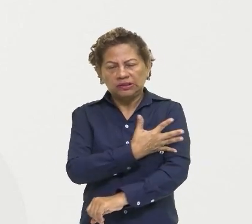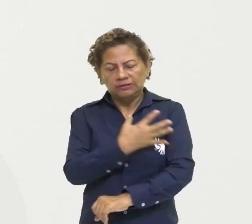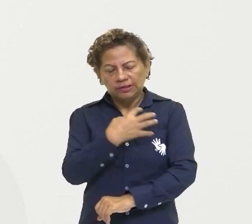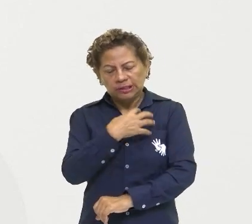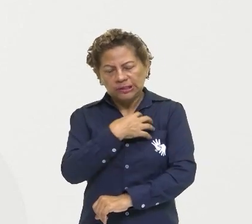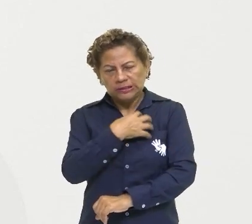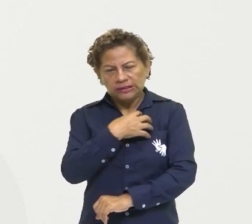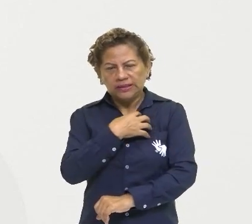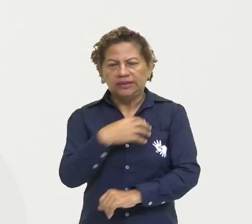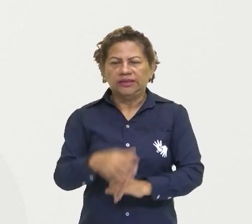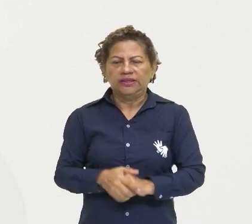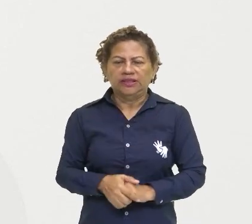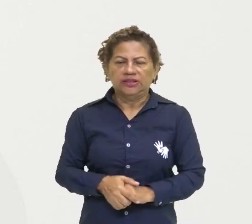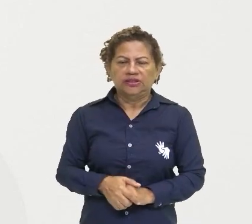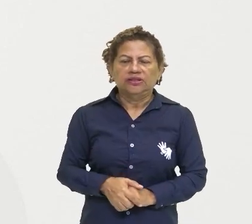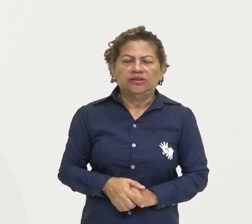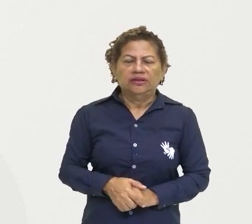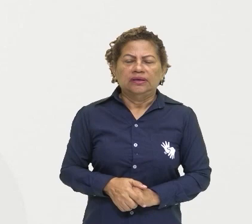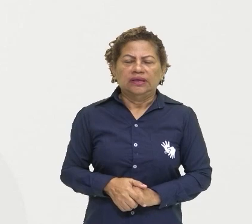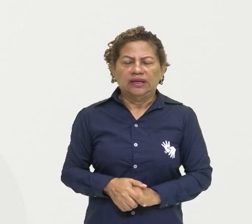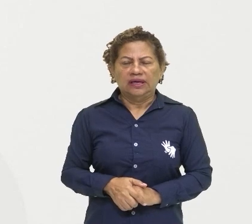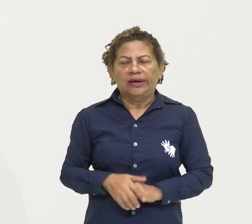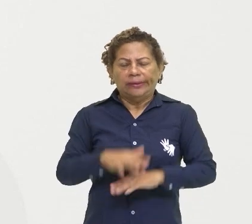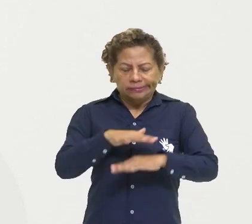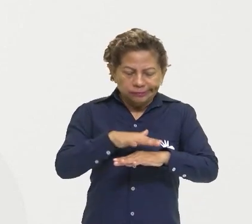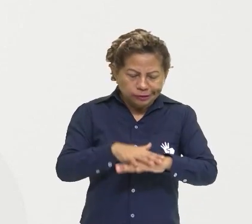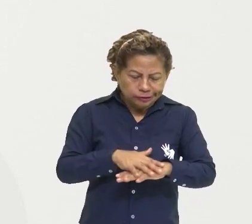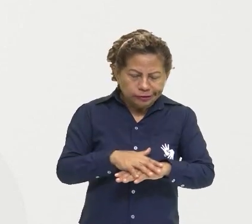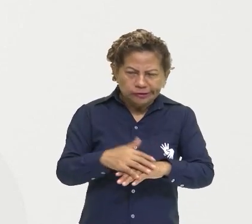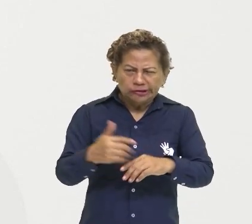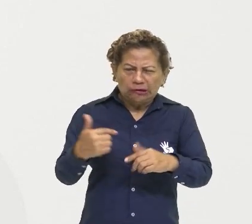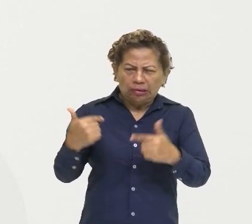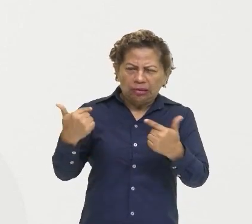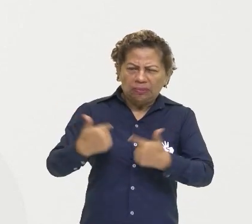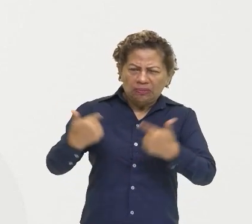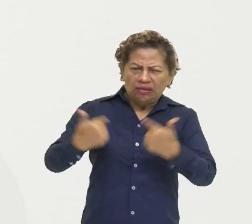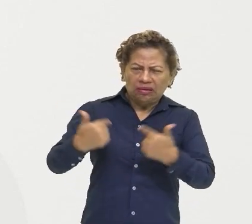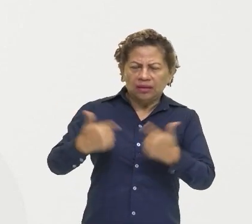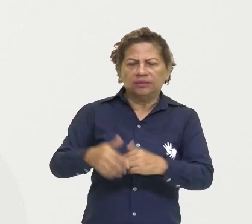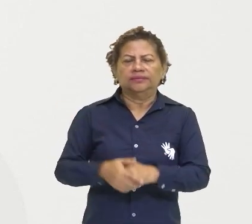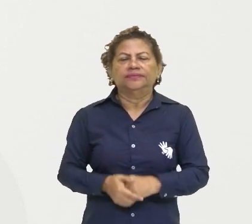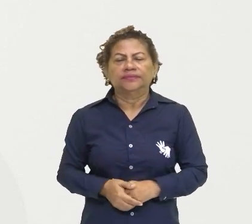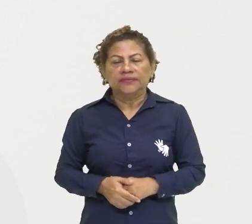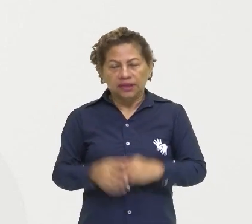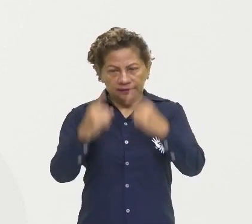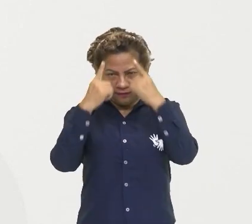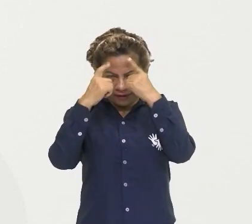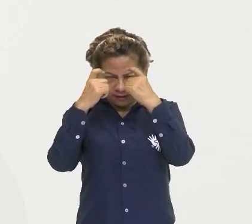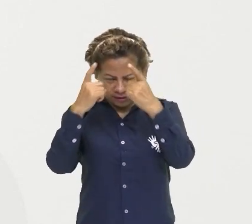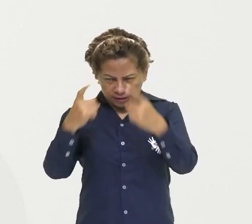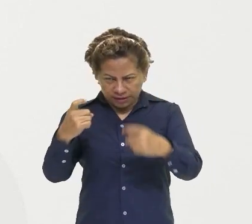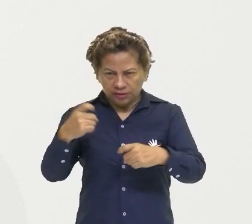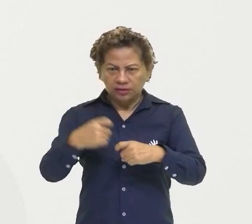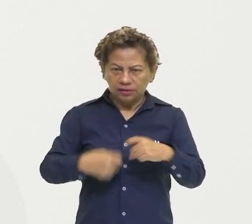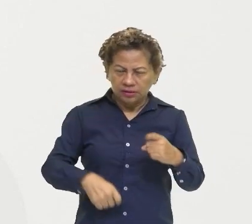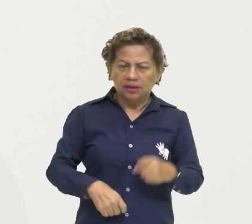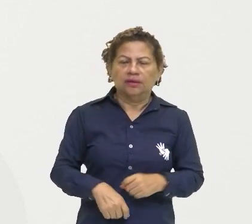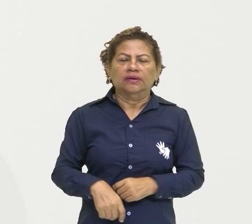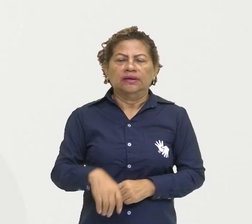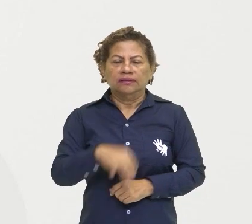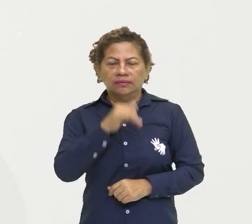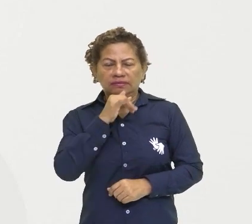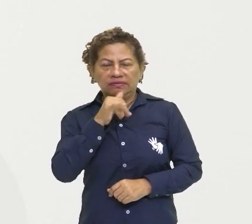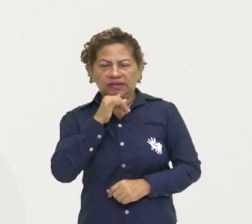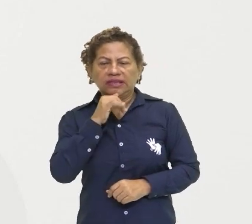cita ameaças, humilhações, intimidações. Temos também a violência sexual, e aí eu destaco para vocês o abuso,